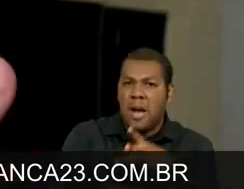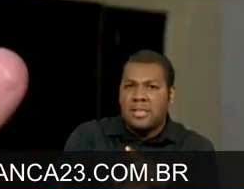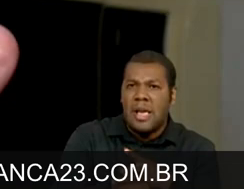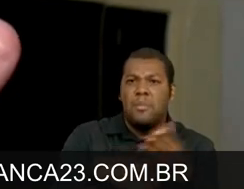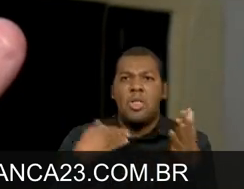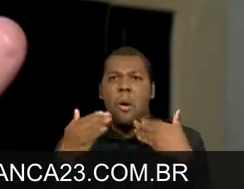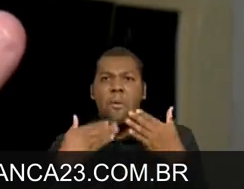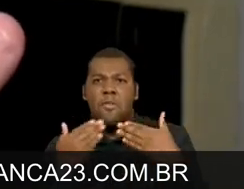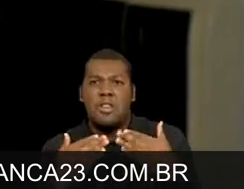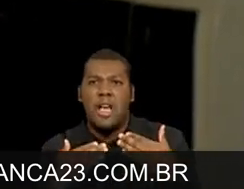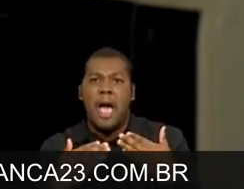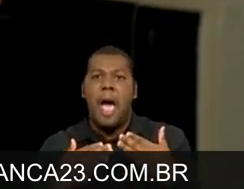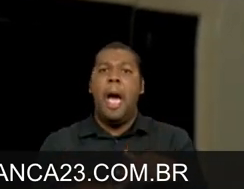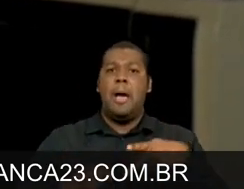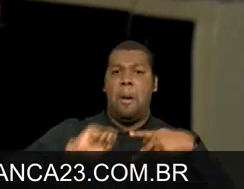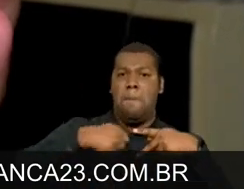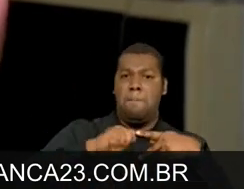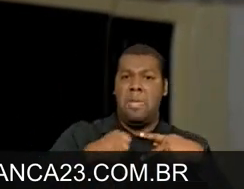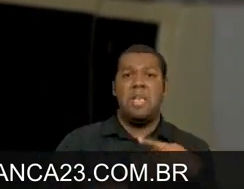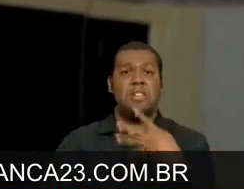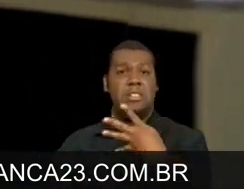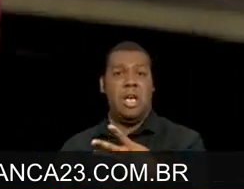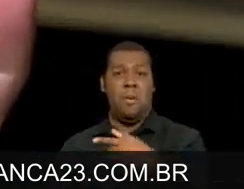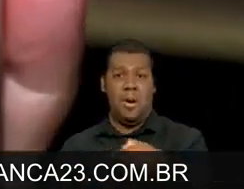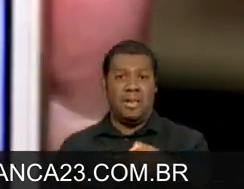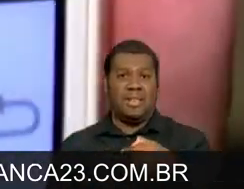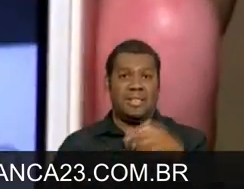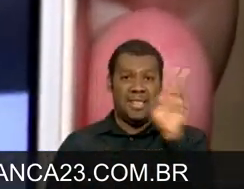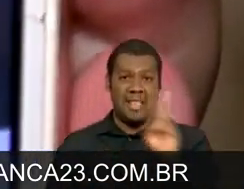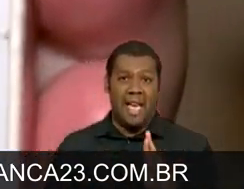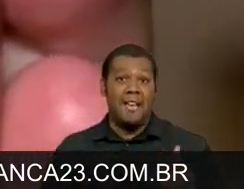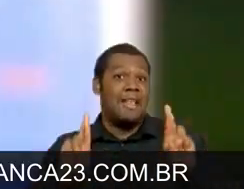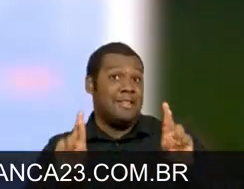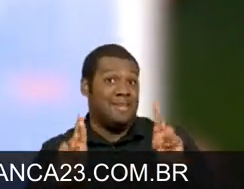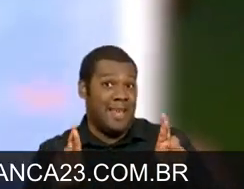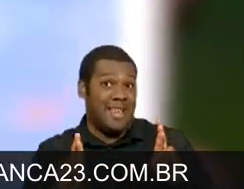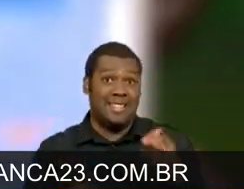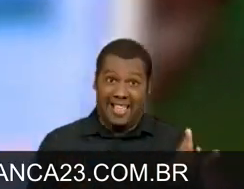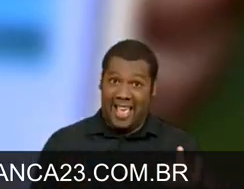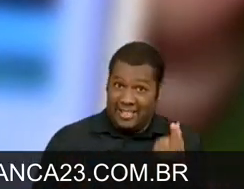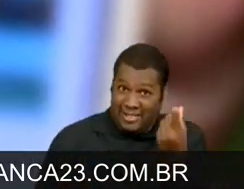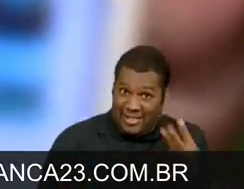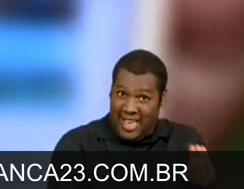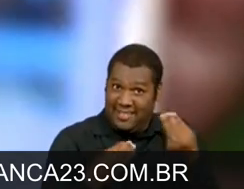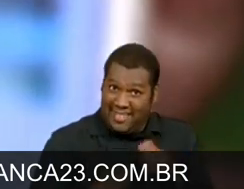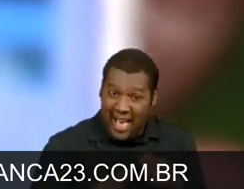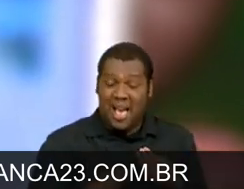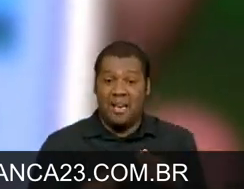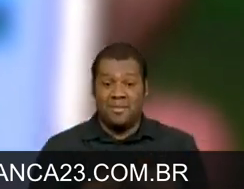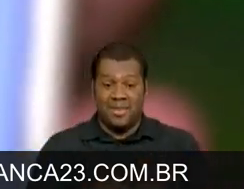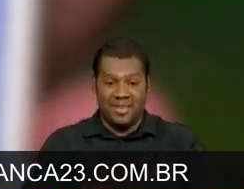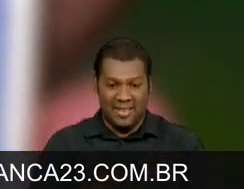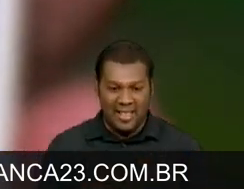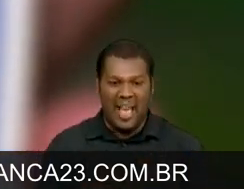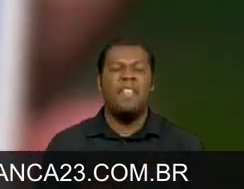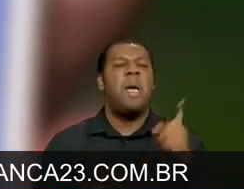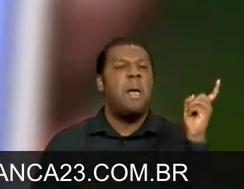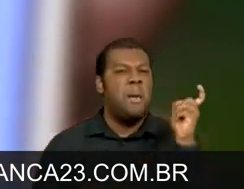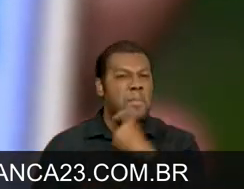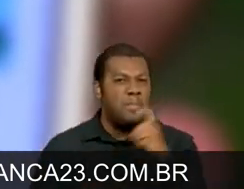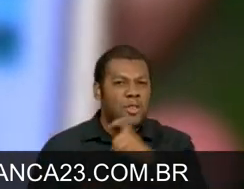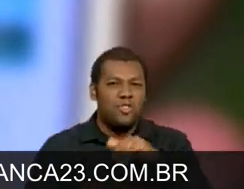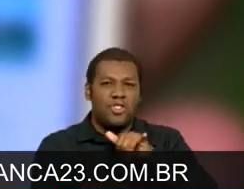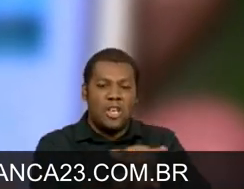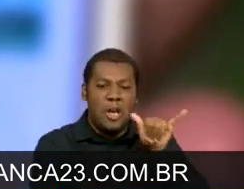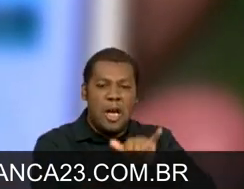Pix de R$47 na esperança de receber o dinheiro. A propaganda usava de forma ilegal